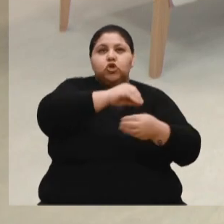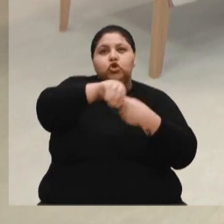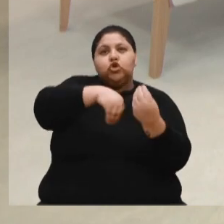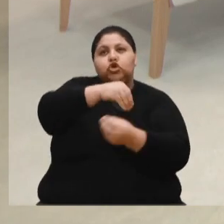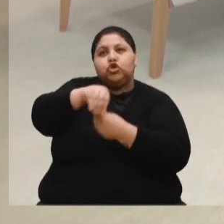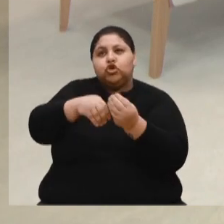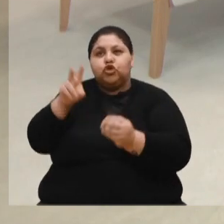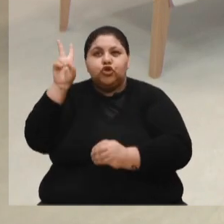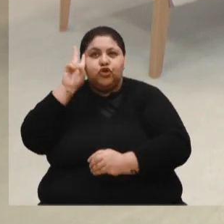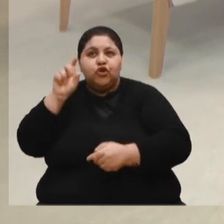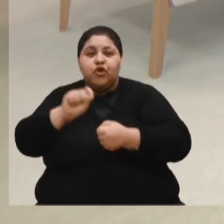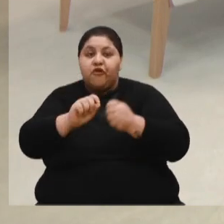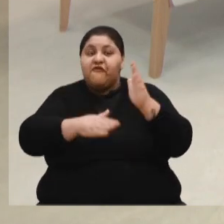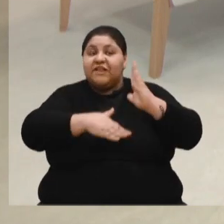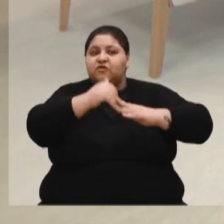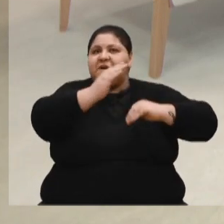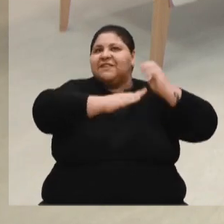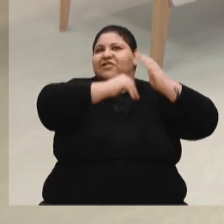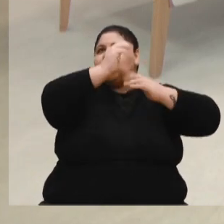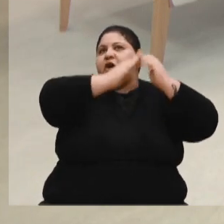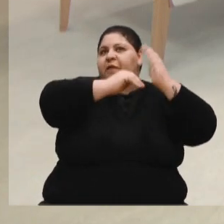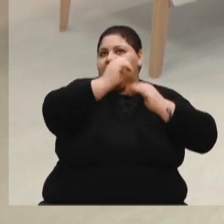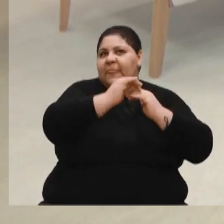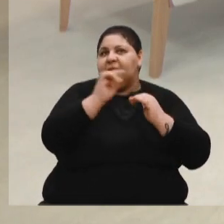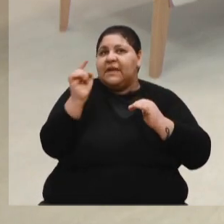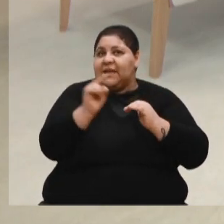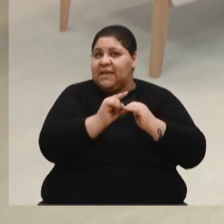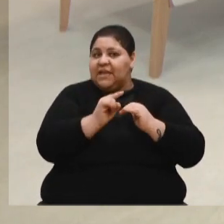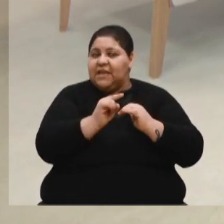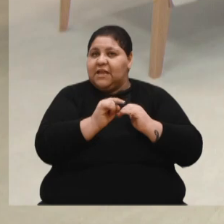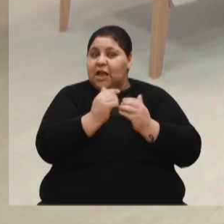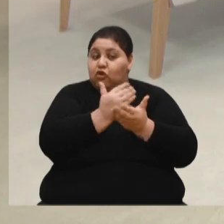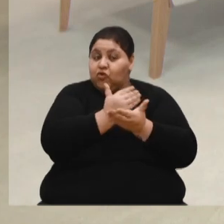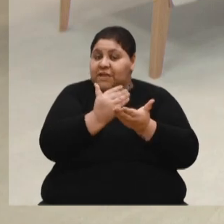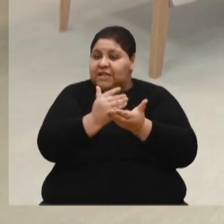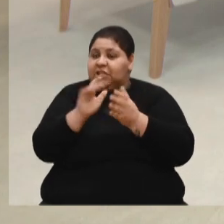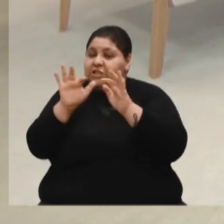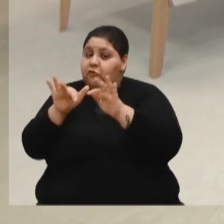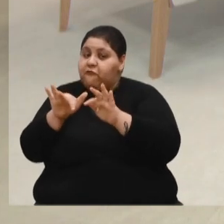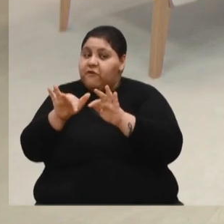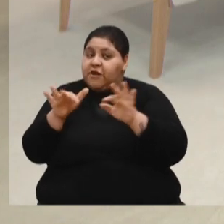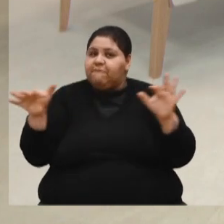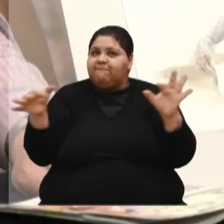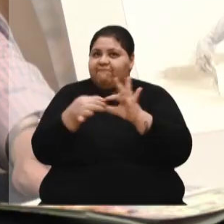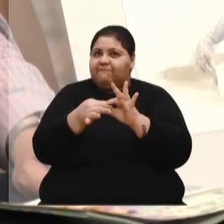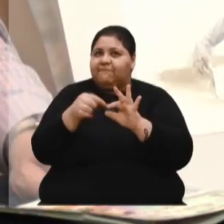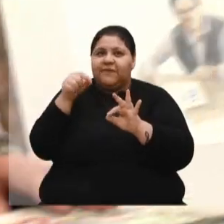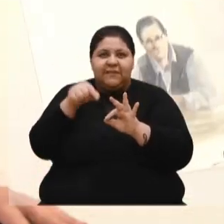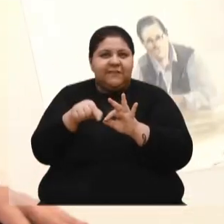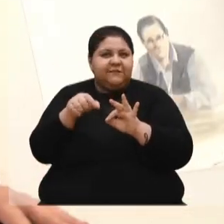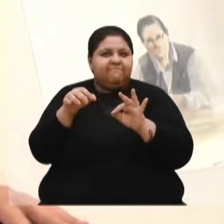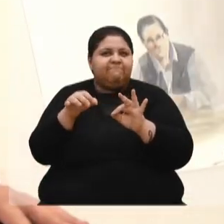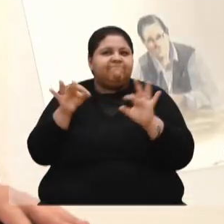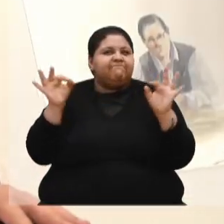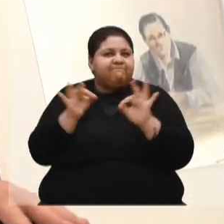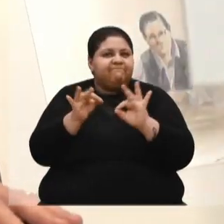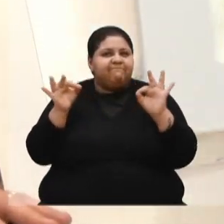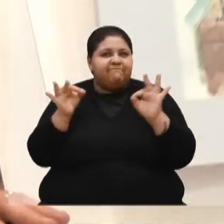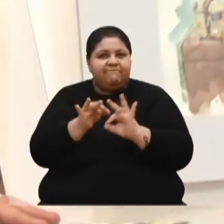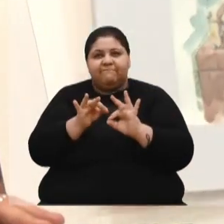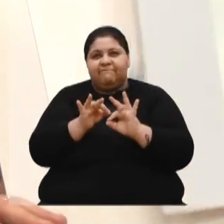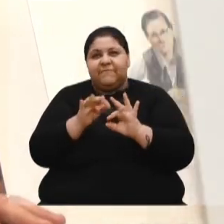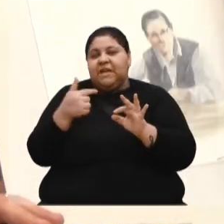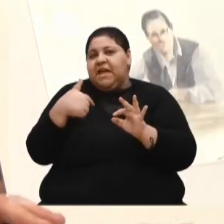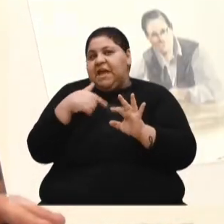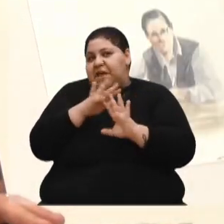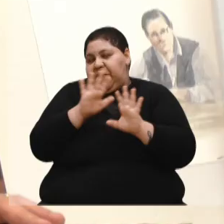né? Então, você faz uma construção que é uma costura do início ao fim. Então, esse é o lado fantástico, enfim, eu sou meio